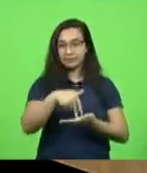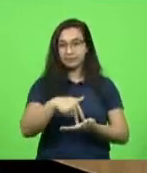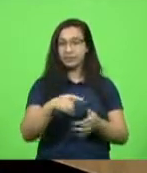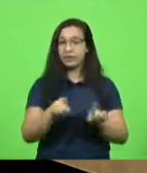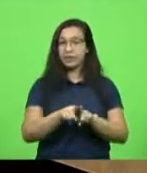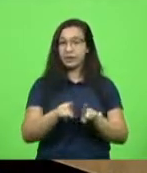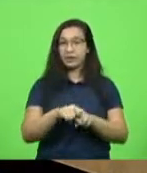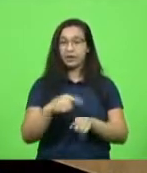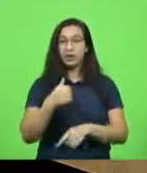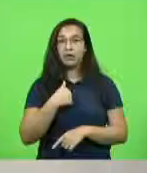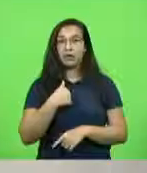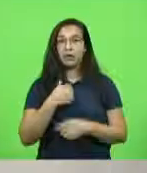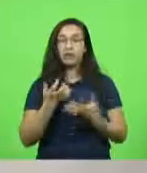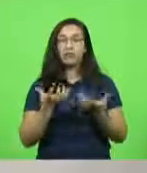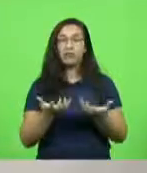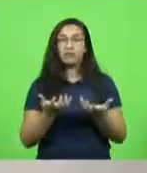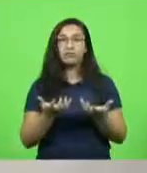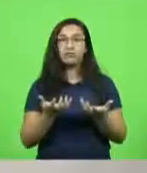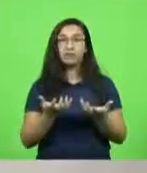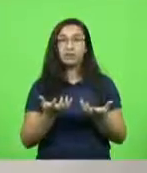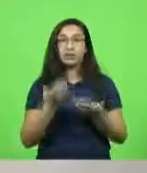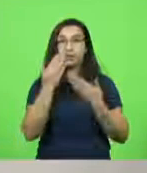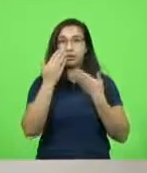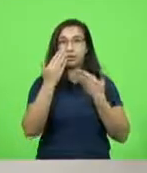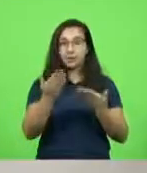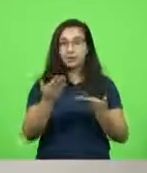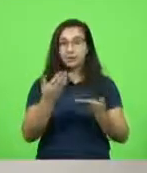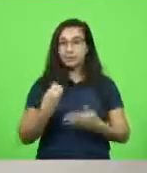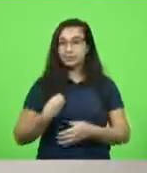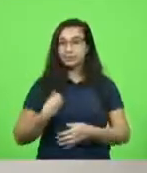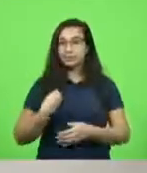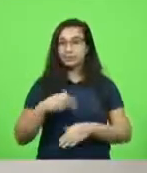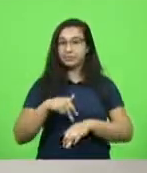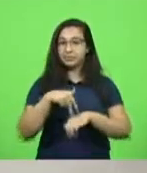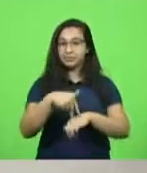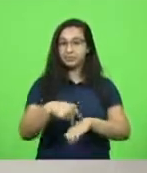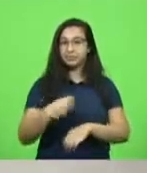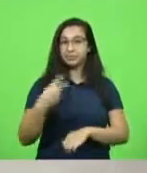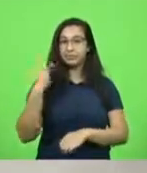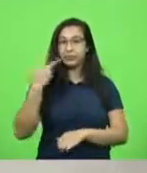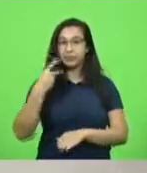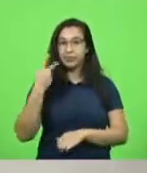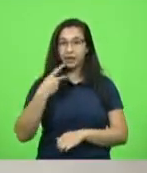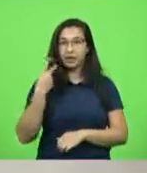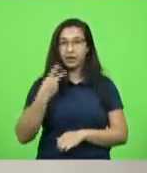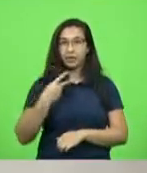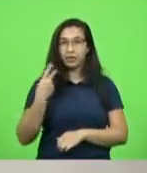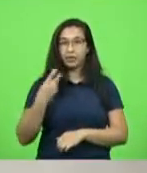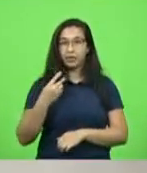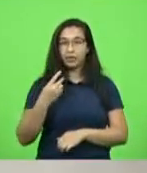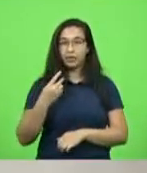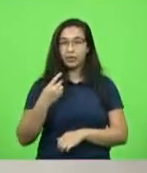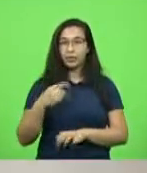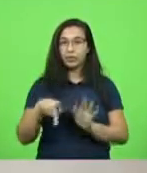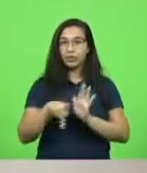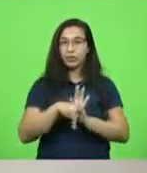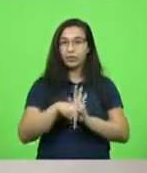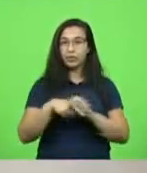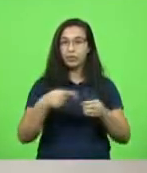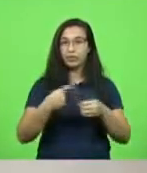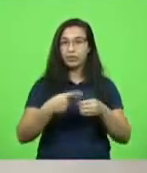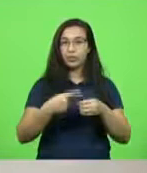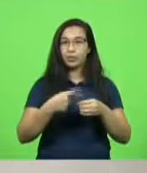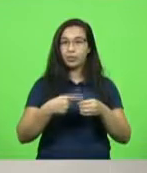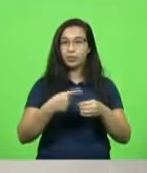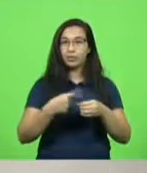gostaria de agradecer a presença do nosso vereador de um município de Pedra